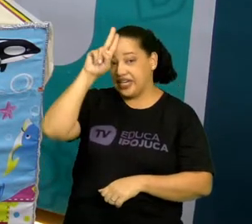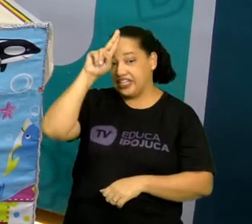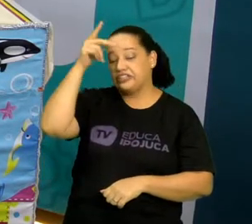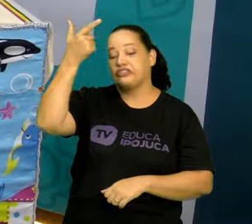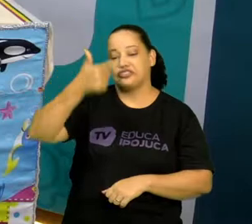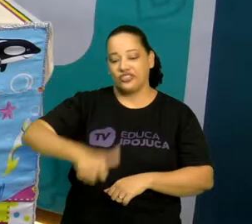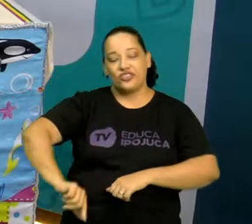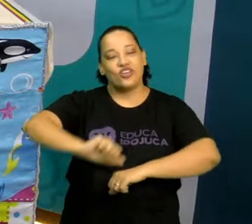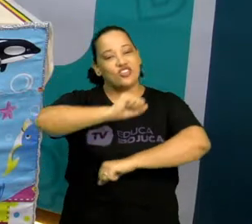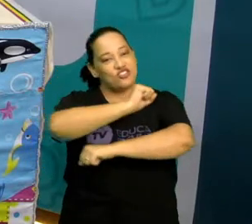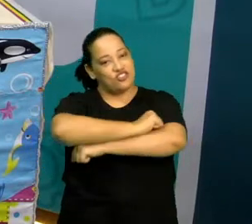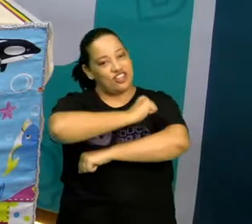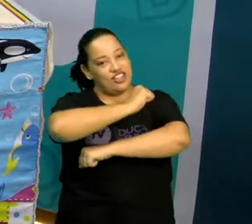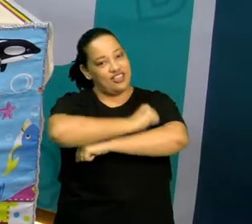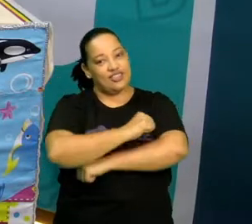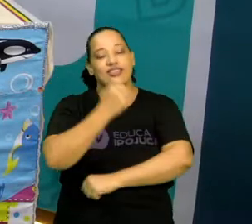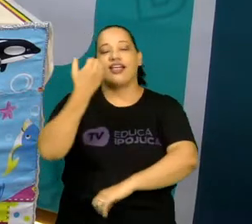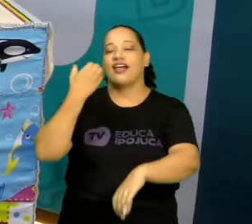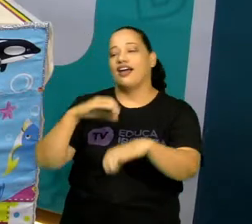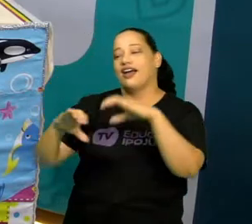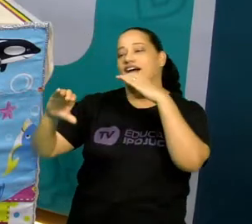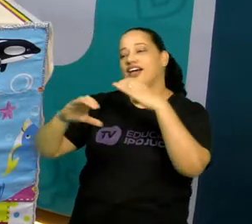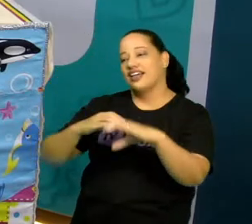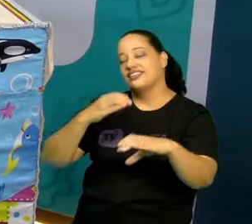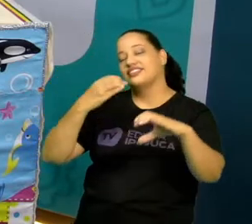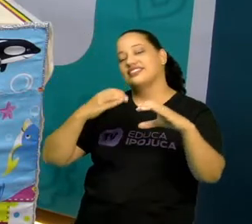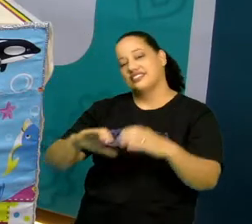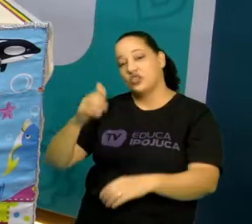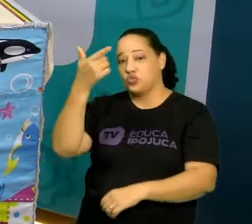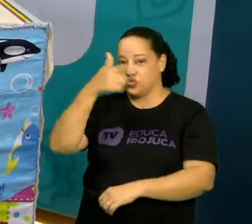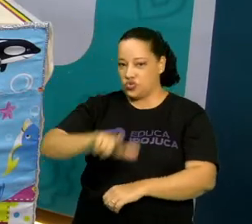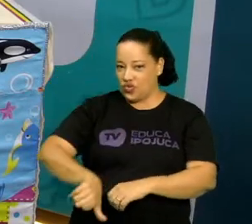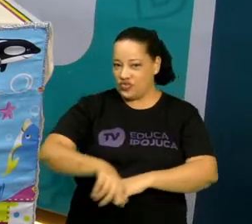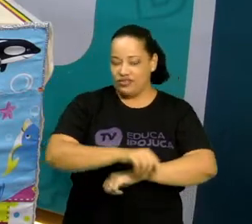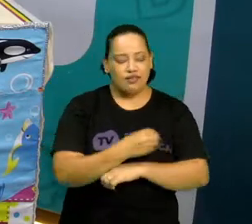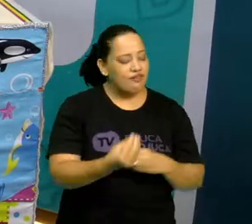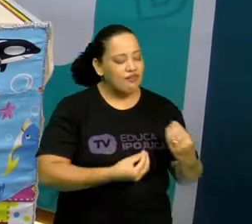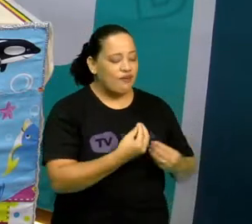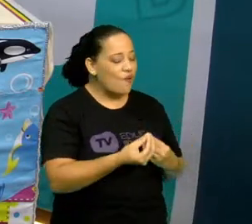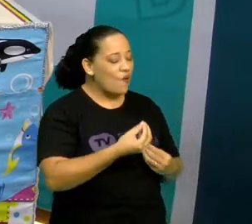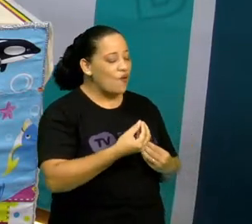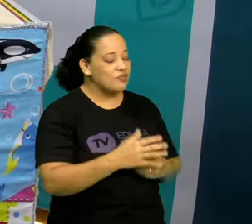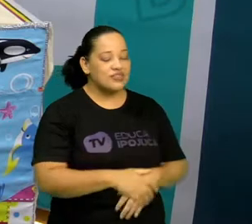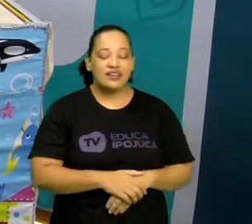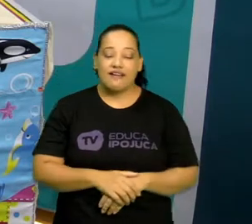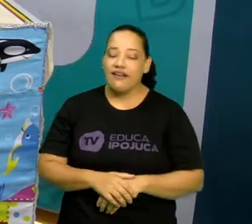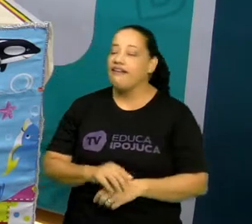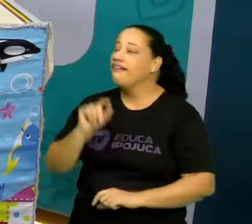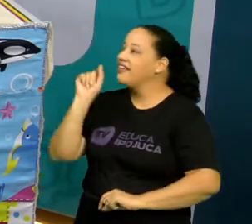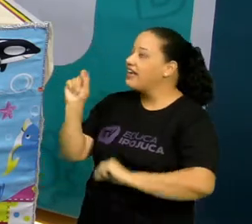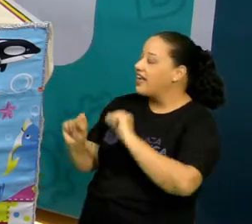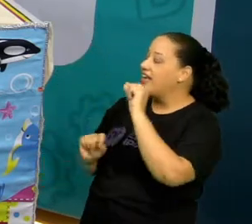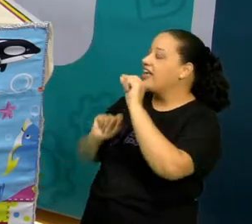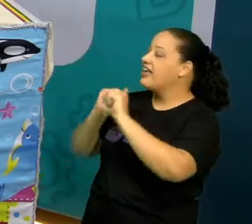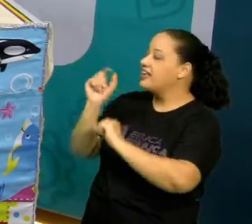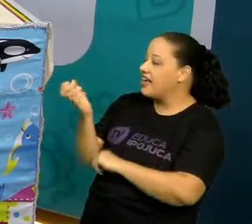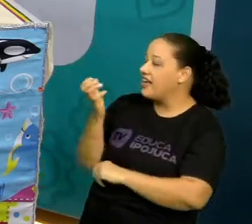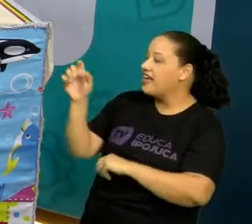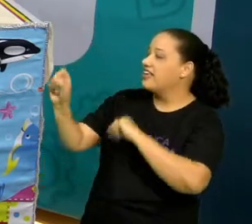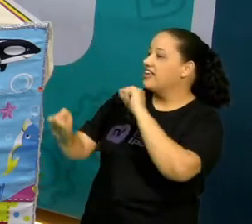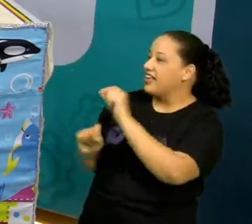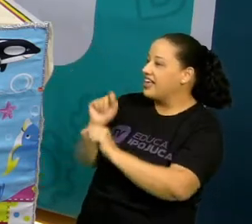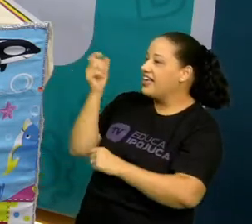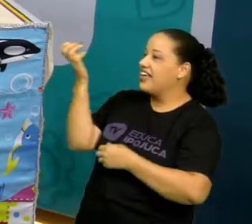voltou pra janela e começou a cantar novamente. Como é que ela cantou, Leiturinha? Quem quer, quem